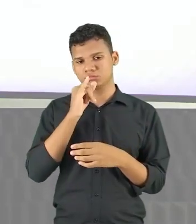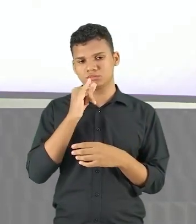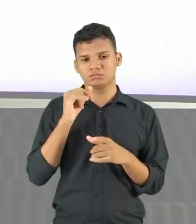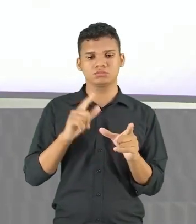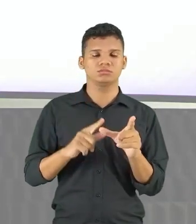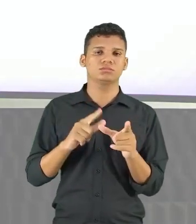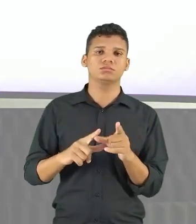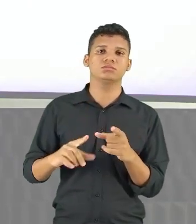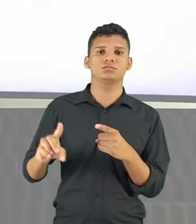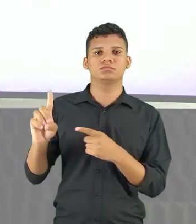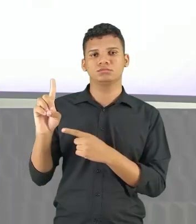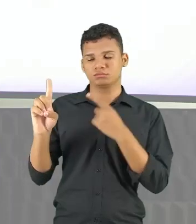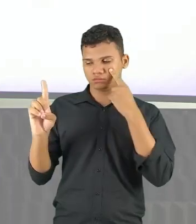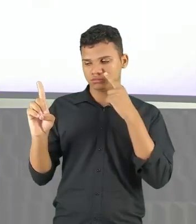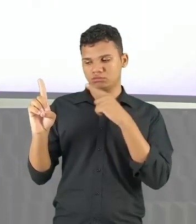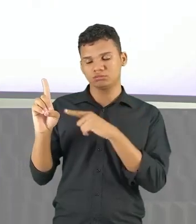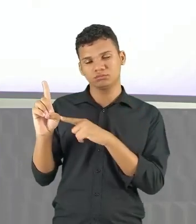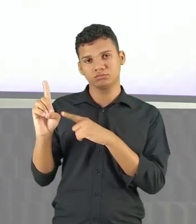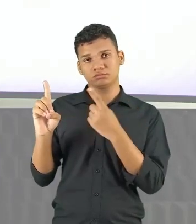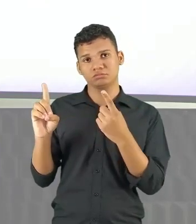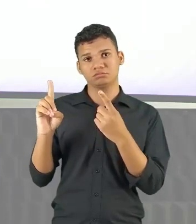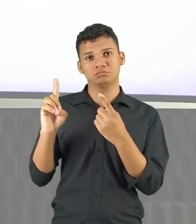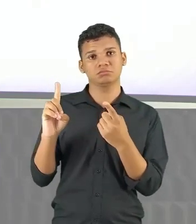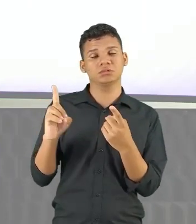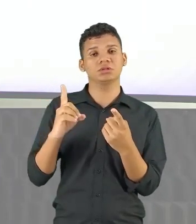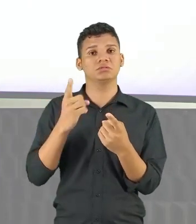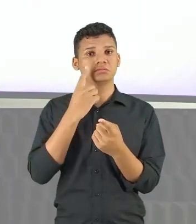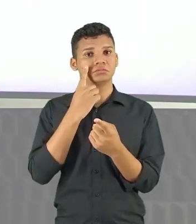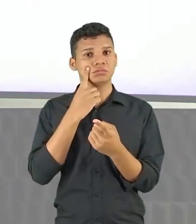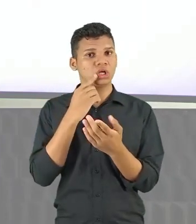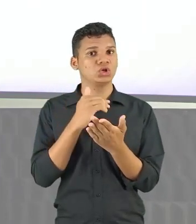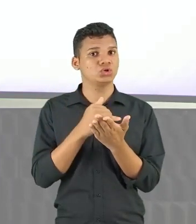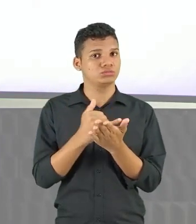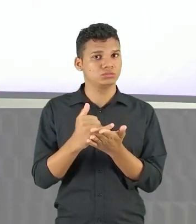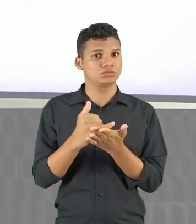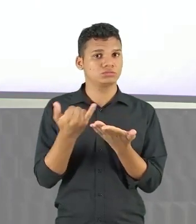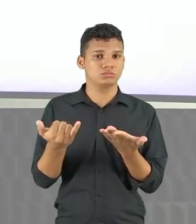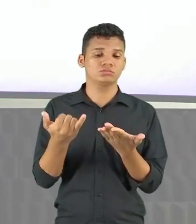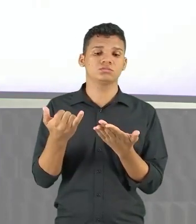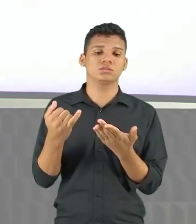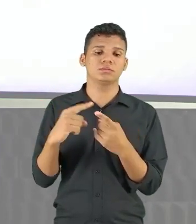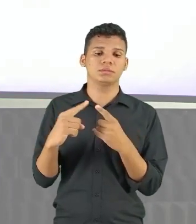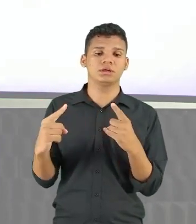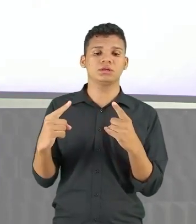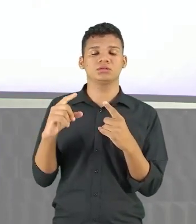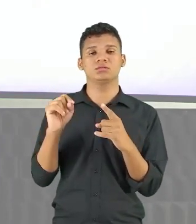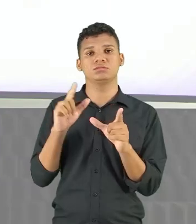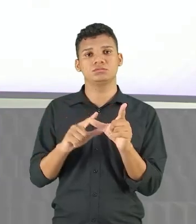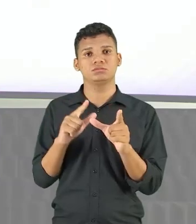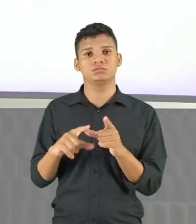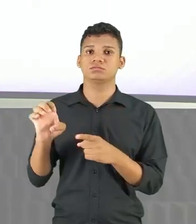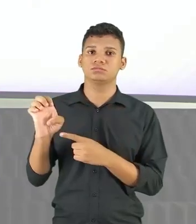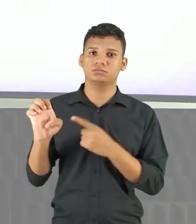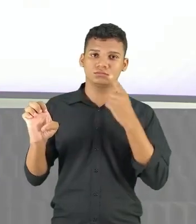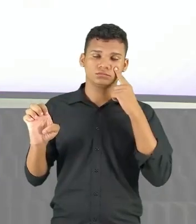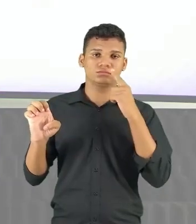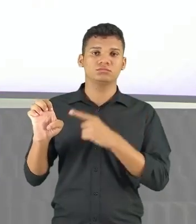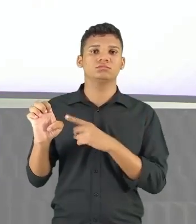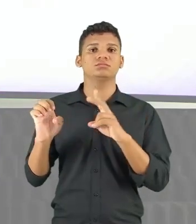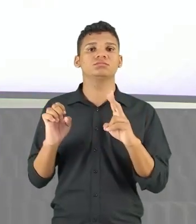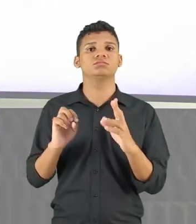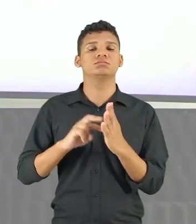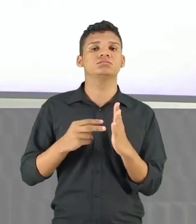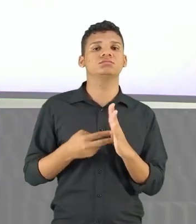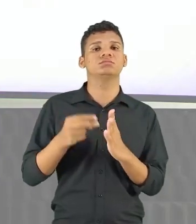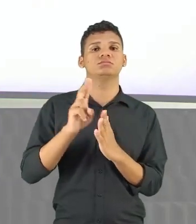disso, também está apresentando a ideia de introdução ou em geral? Então, não é aqui esse aspecto isolado, é a